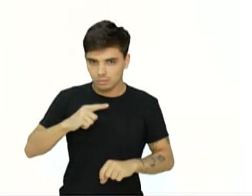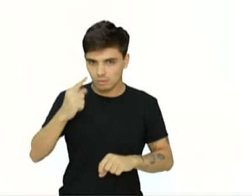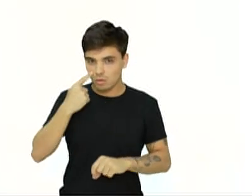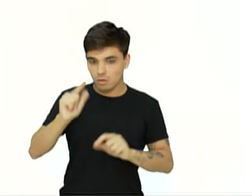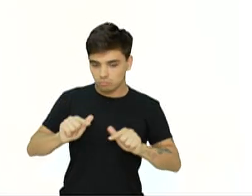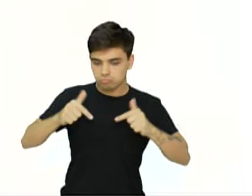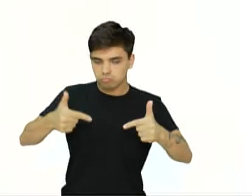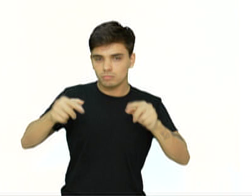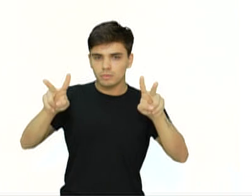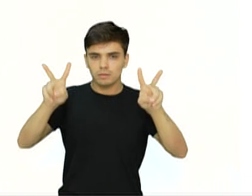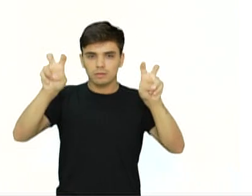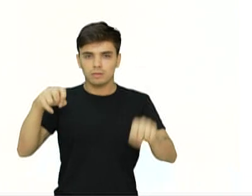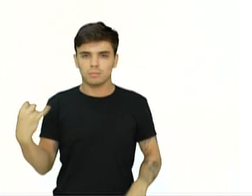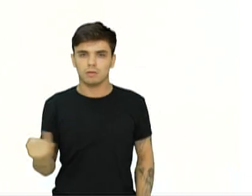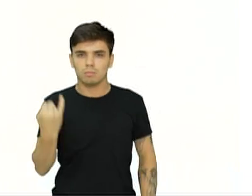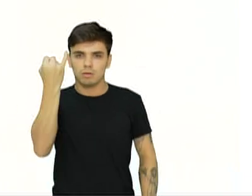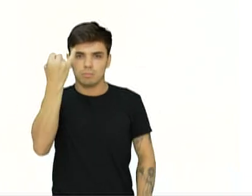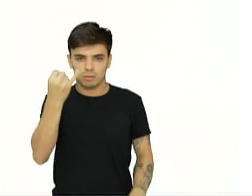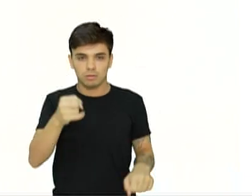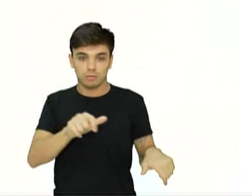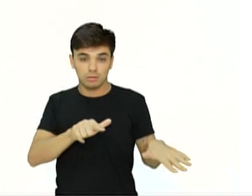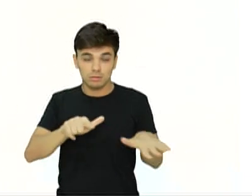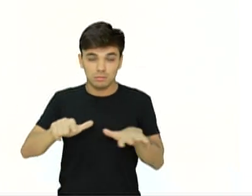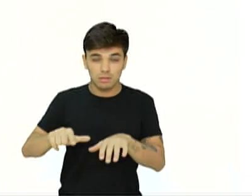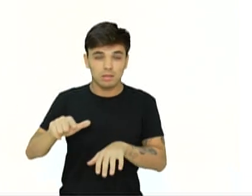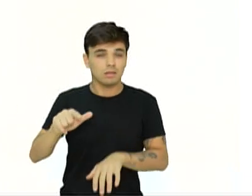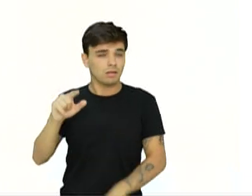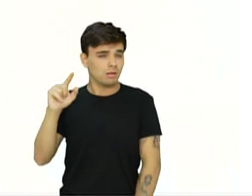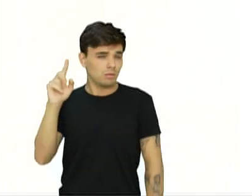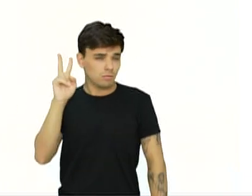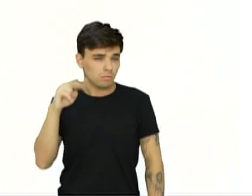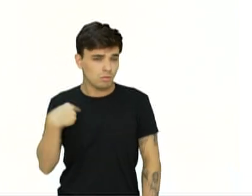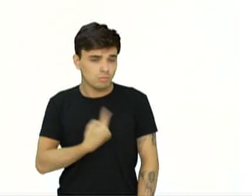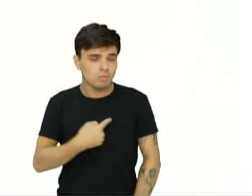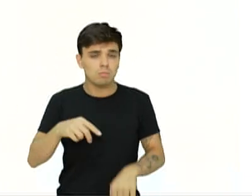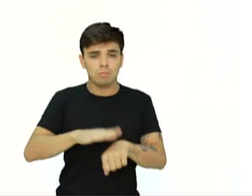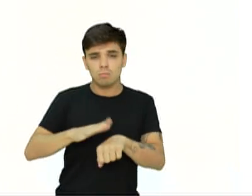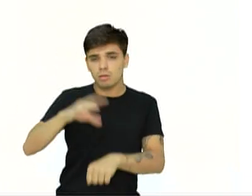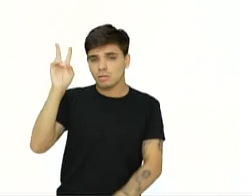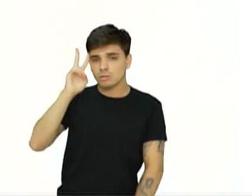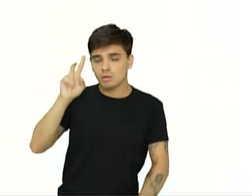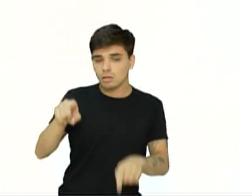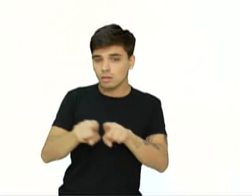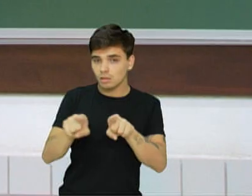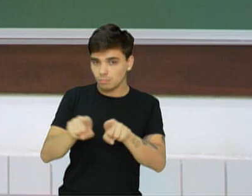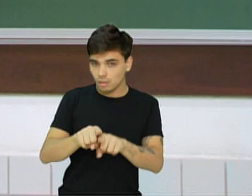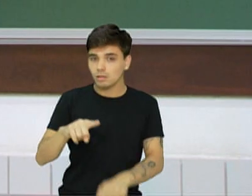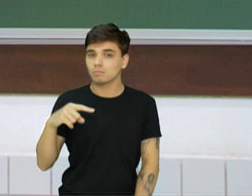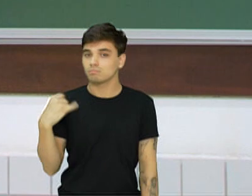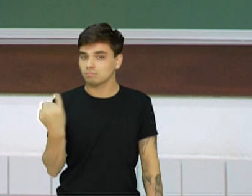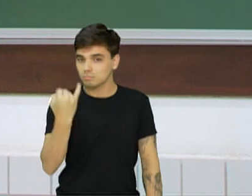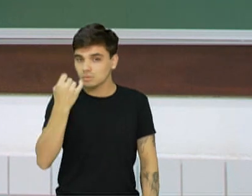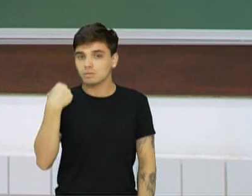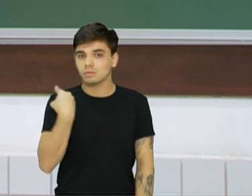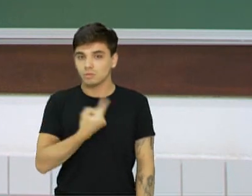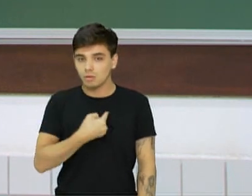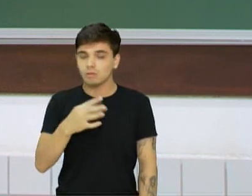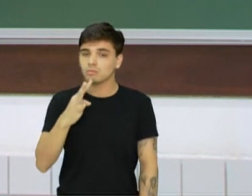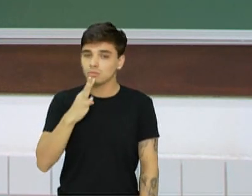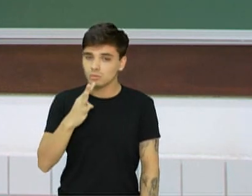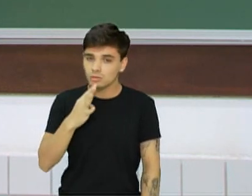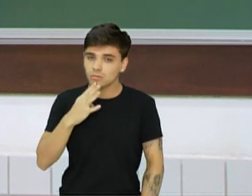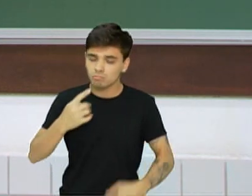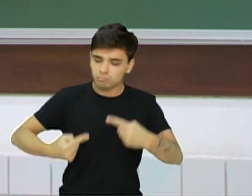um tema muito importante para o nosso momento histórico, né? E também muito importante aí para